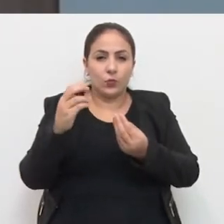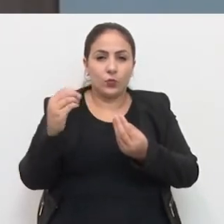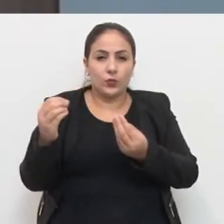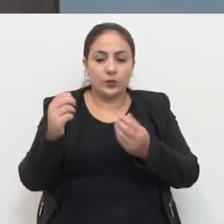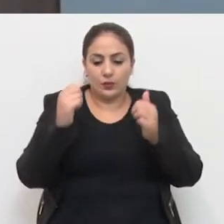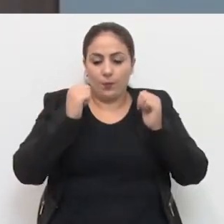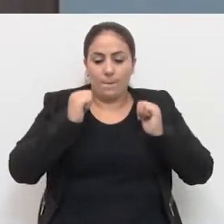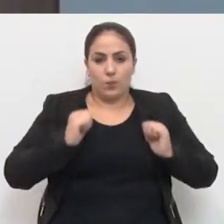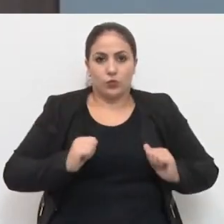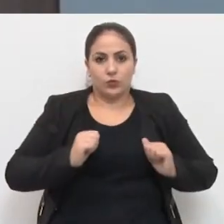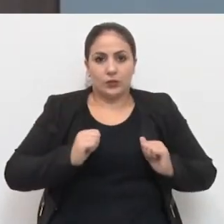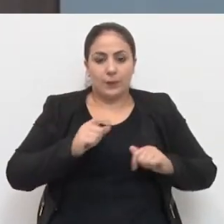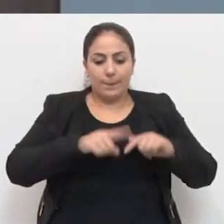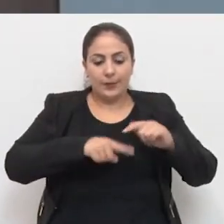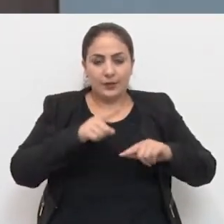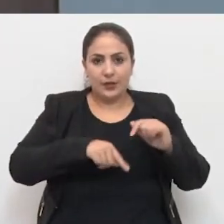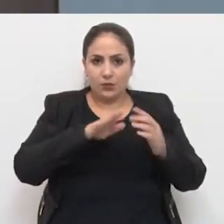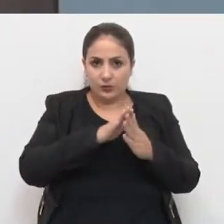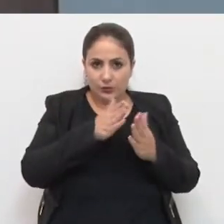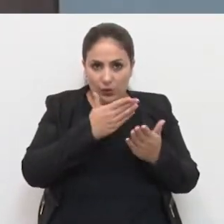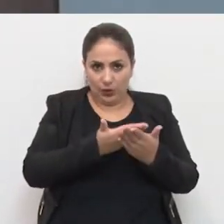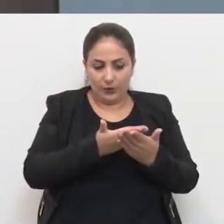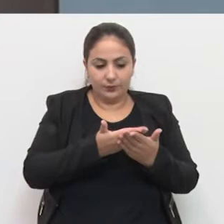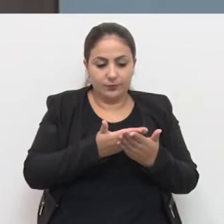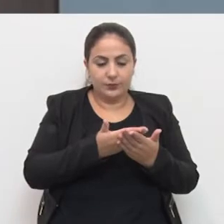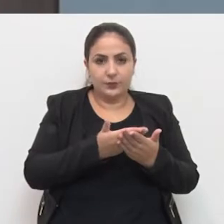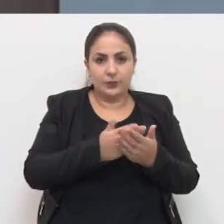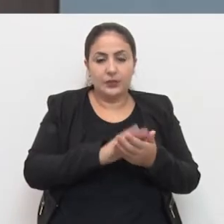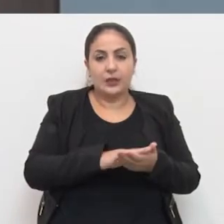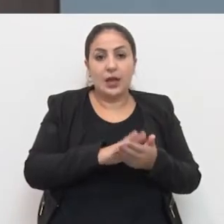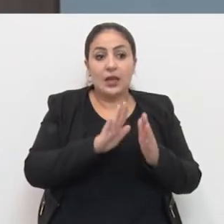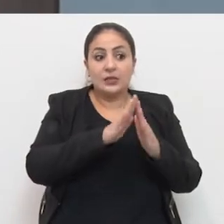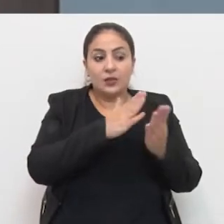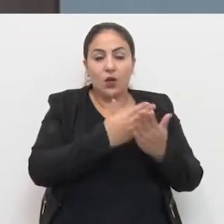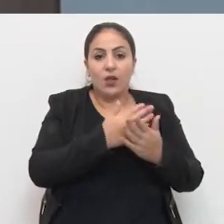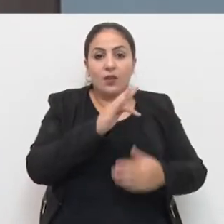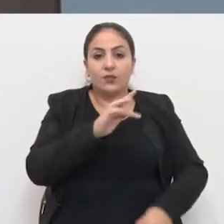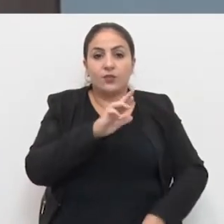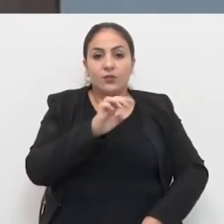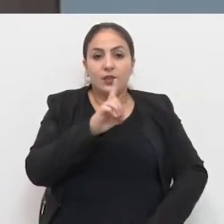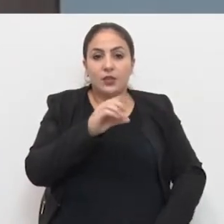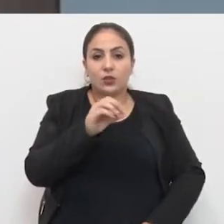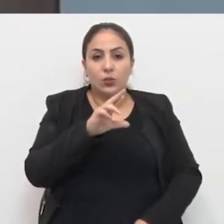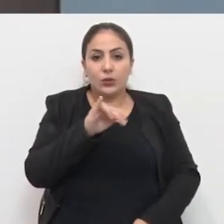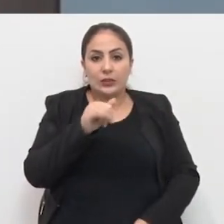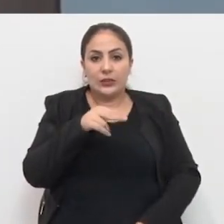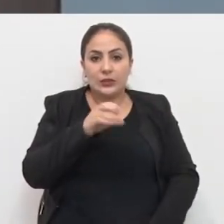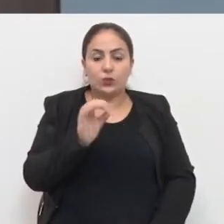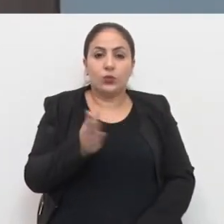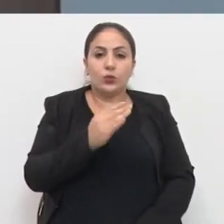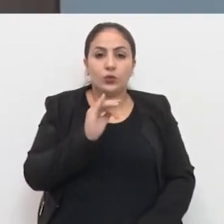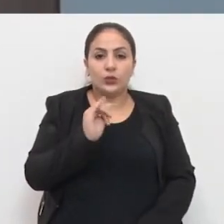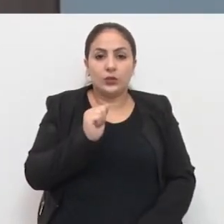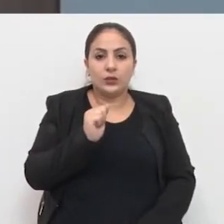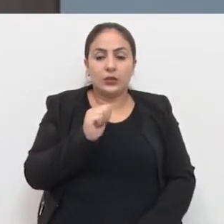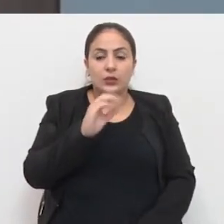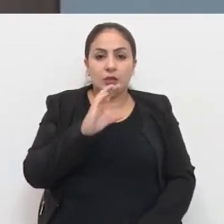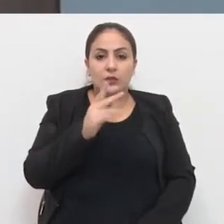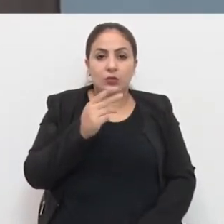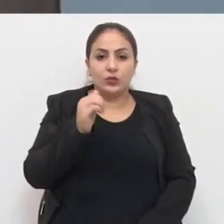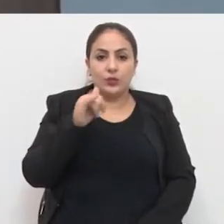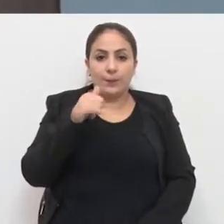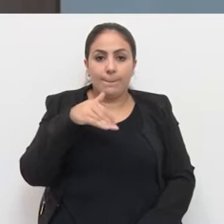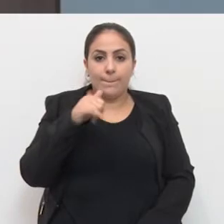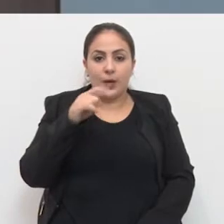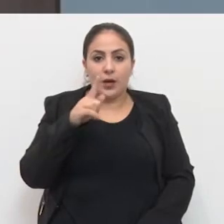mochilas de material escolar na escola Fredolino Chimango, no Jaboticabal. A gente esteve junto